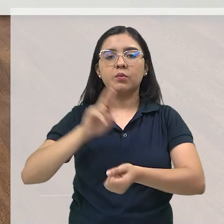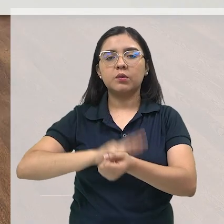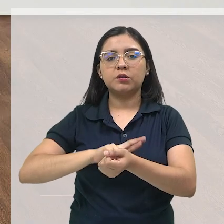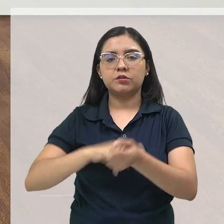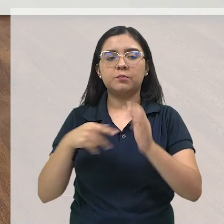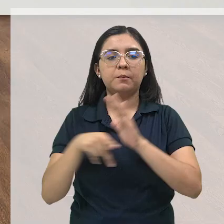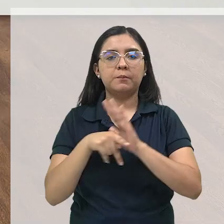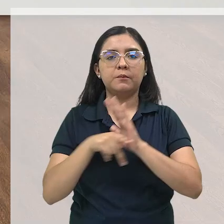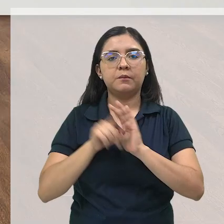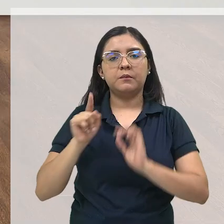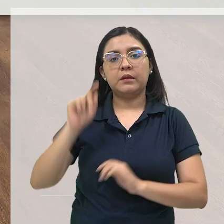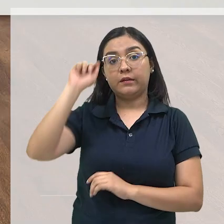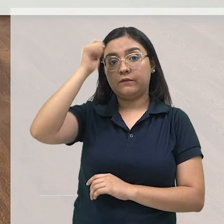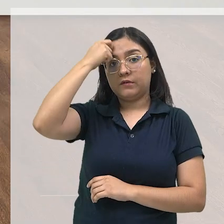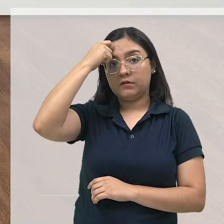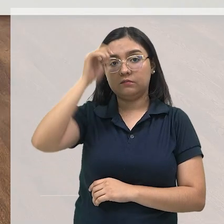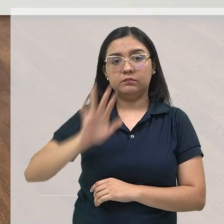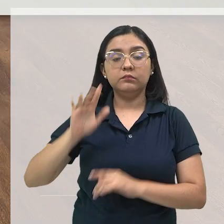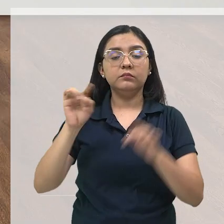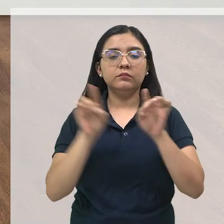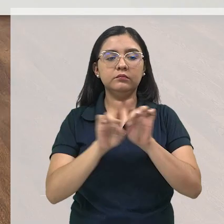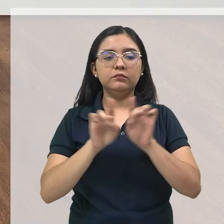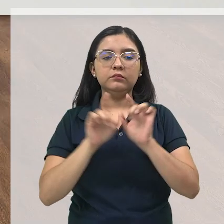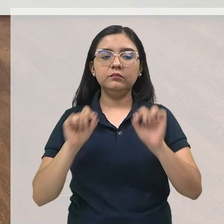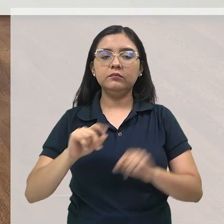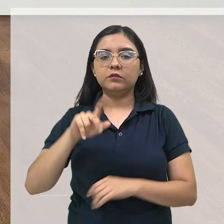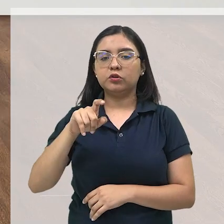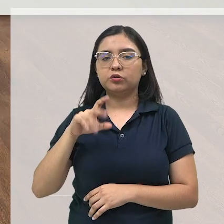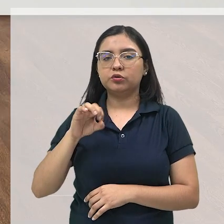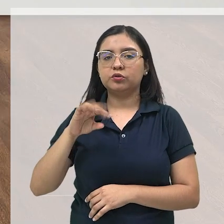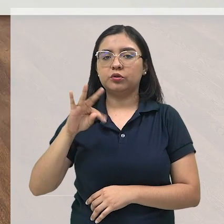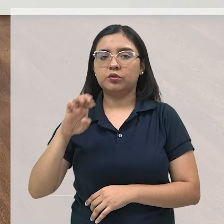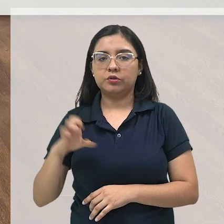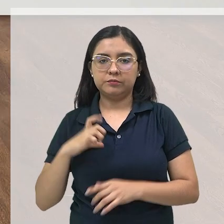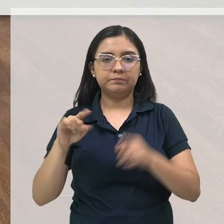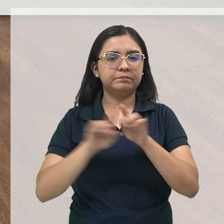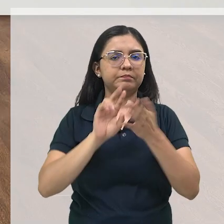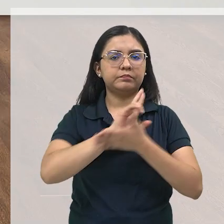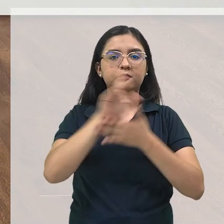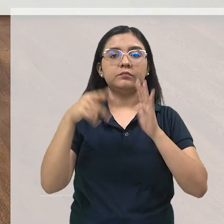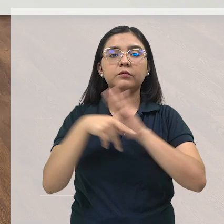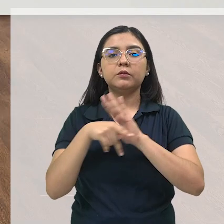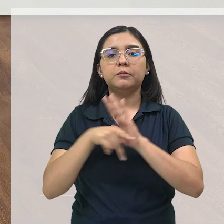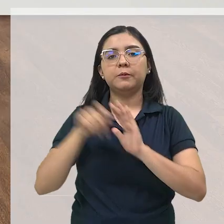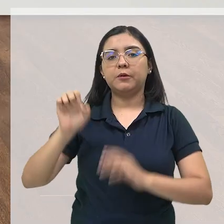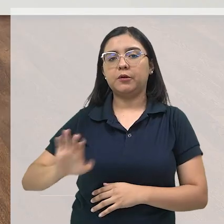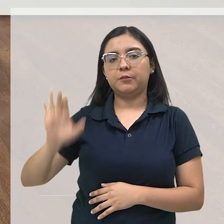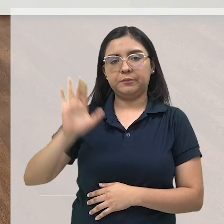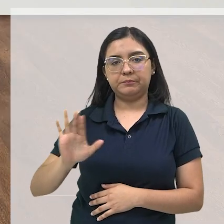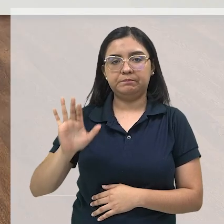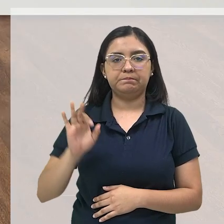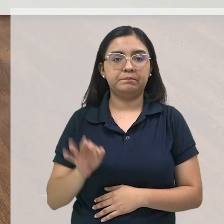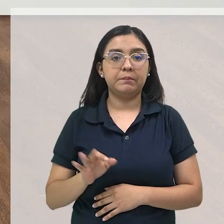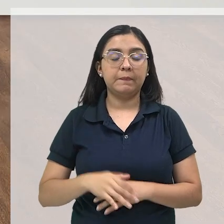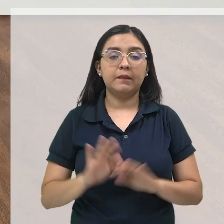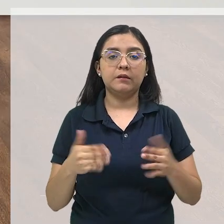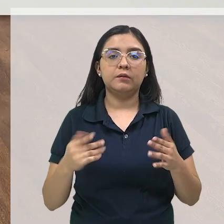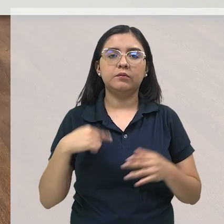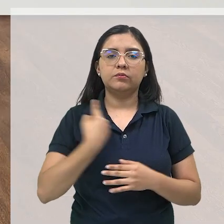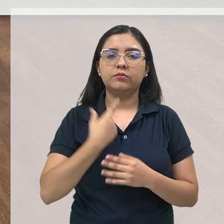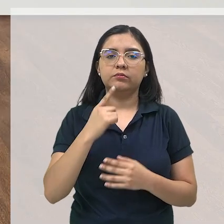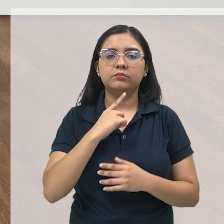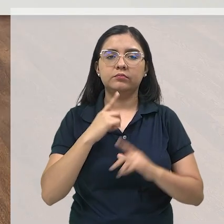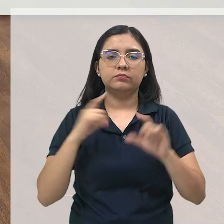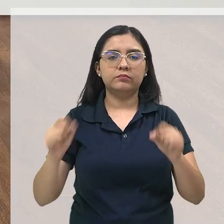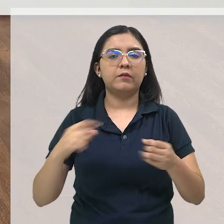né, origem africana, com shot, valsa, polca, que são de origem europeia. Então a gente